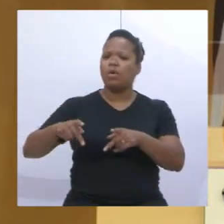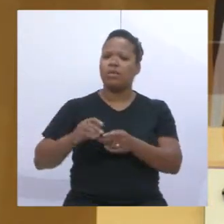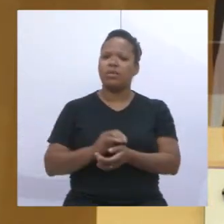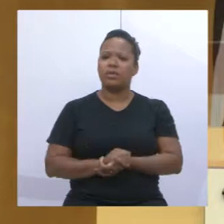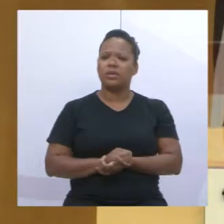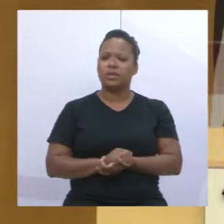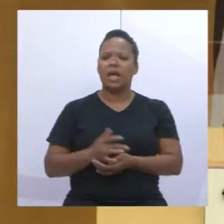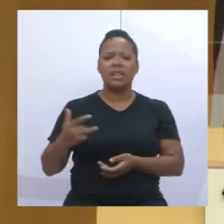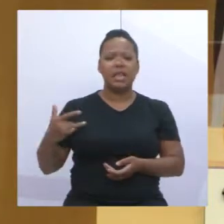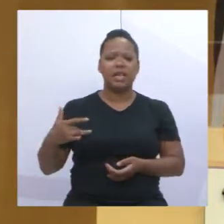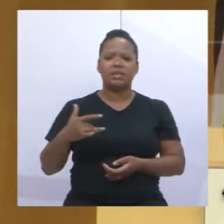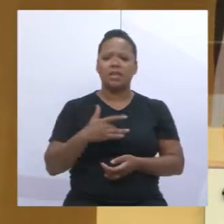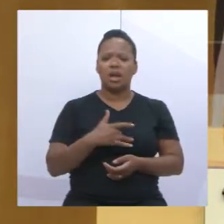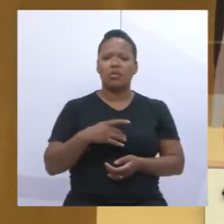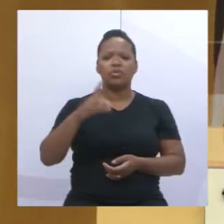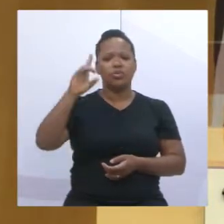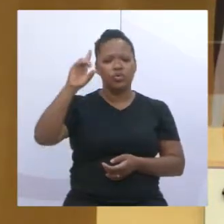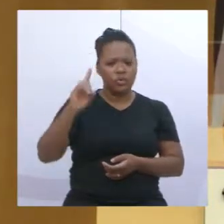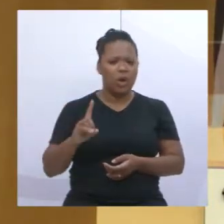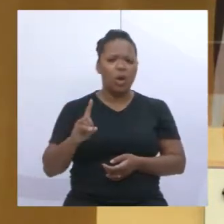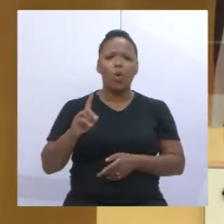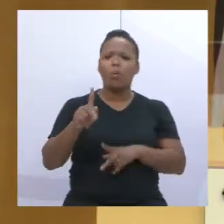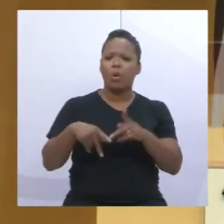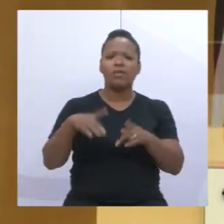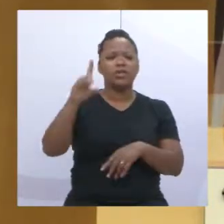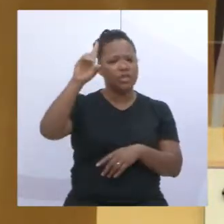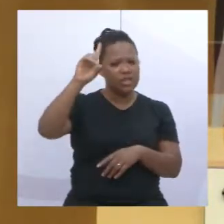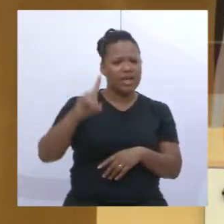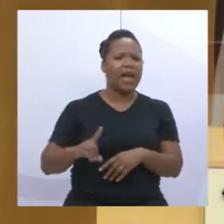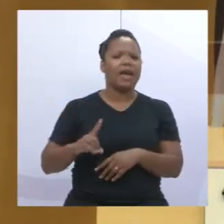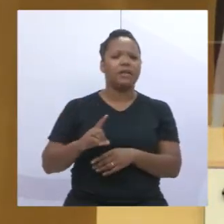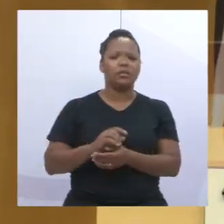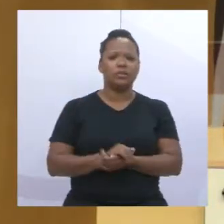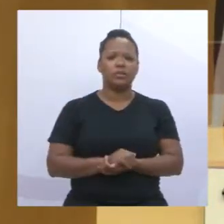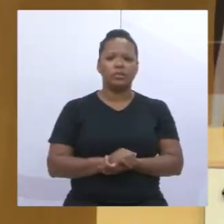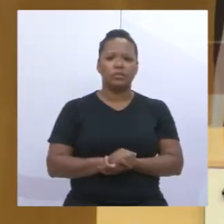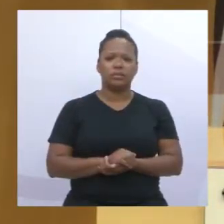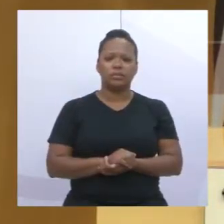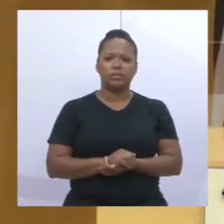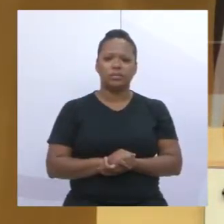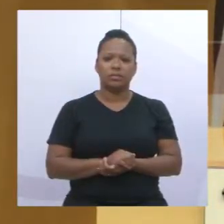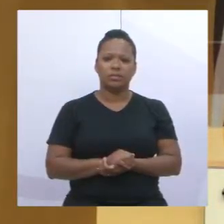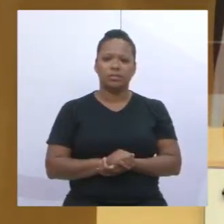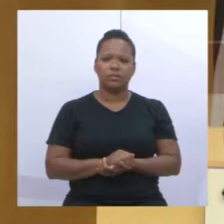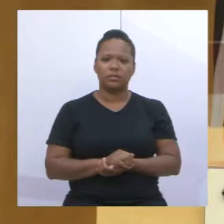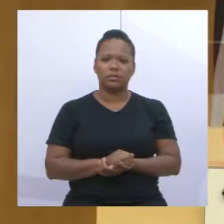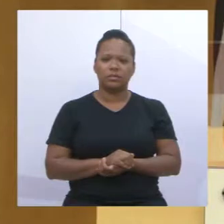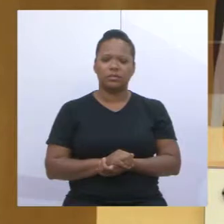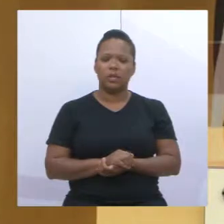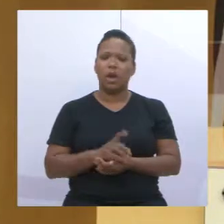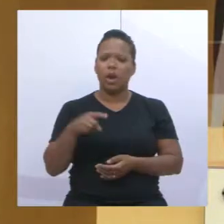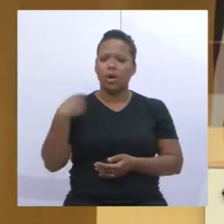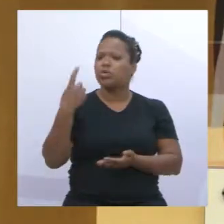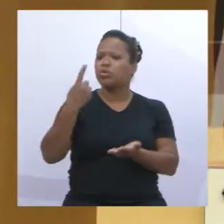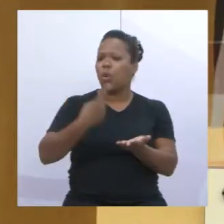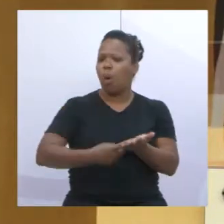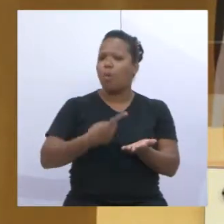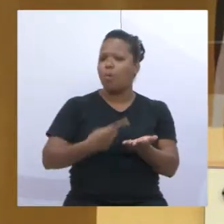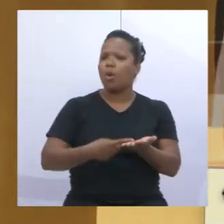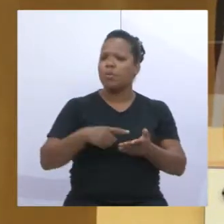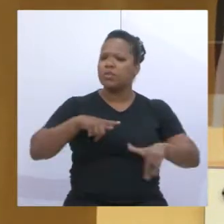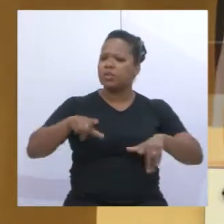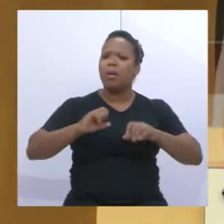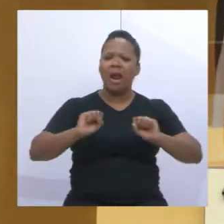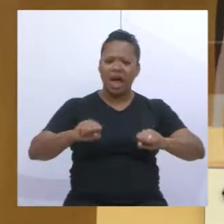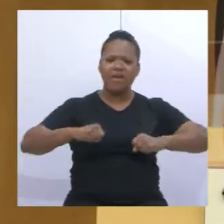desse direito da saúde, que eles têm direito, o povo tem direito, e é isso que a gente fez. A gente se comprometeu com a população de trabalhar